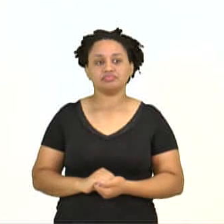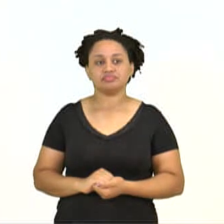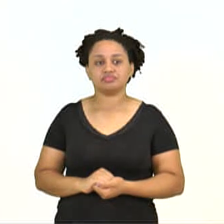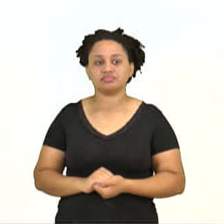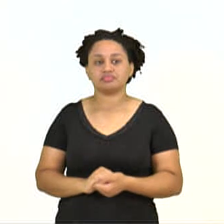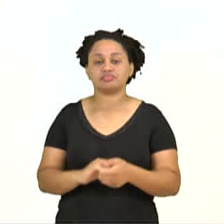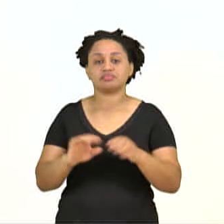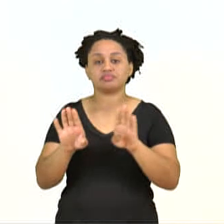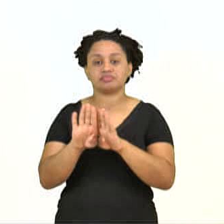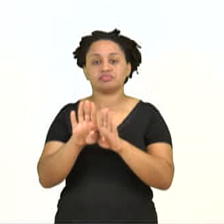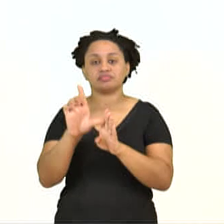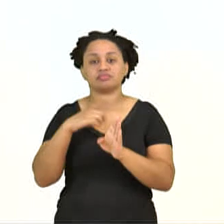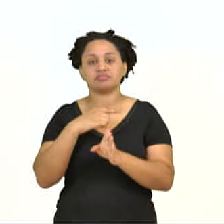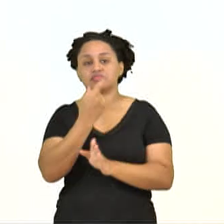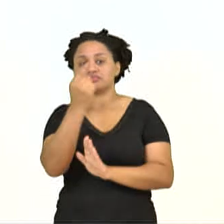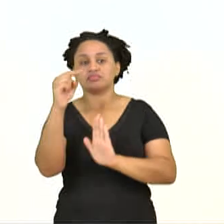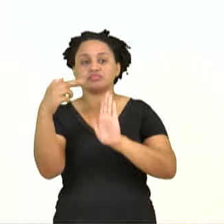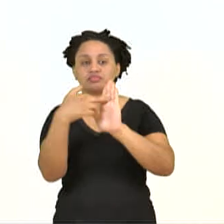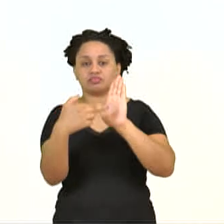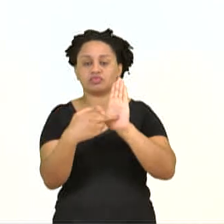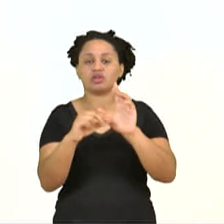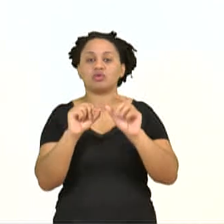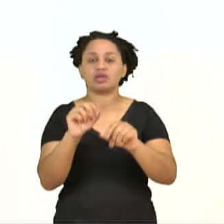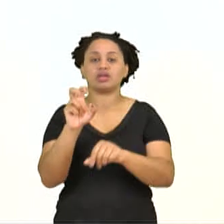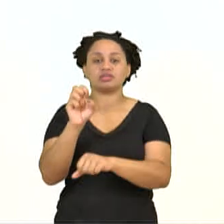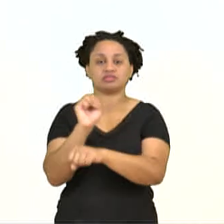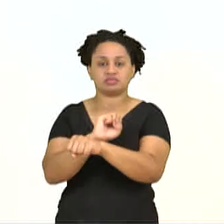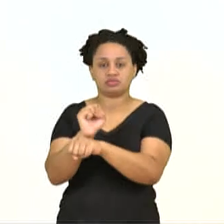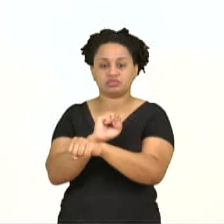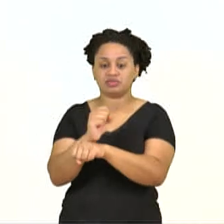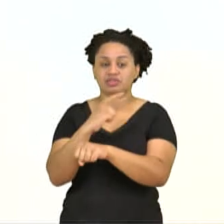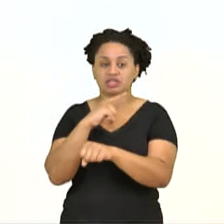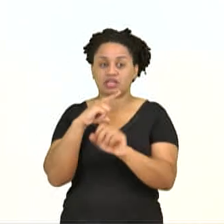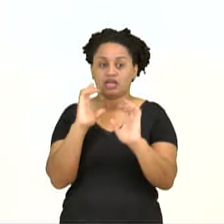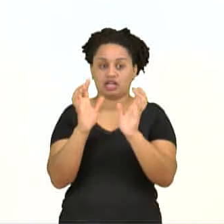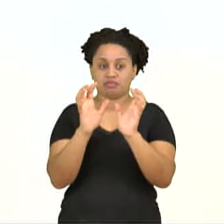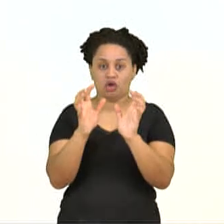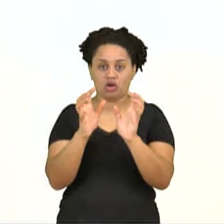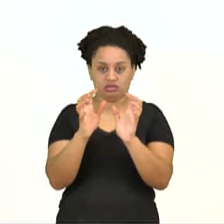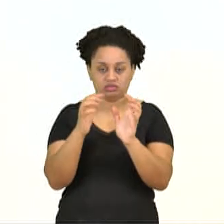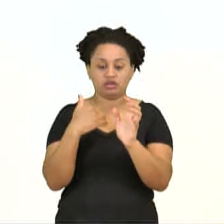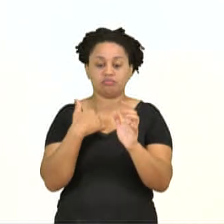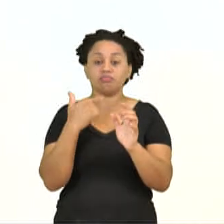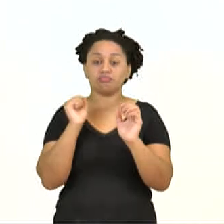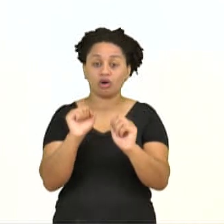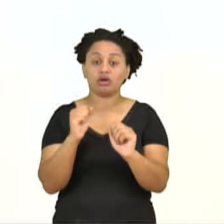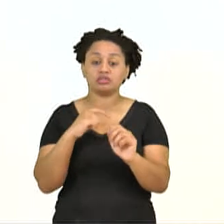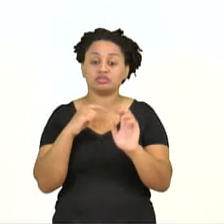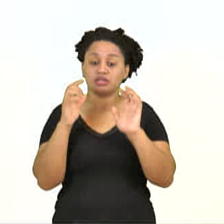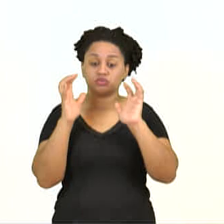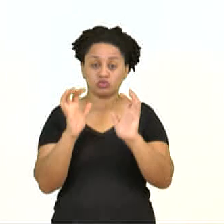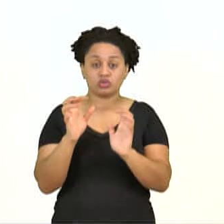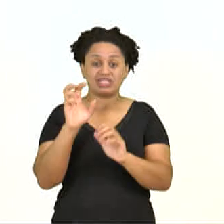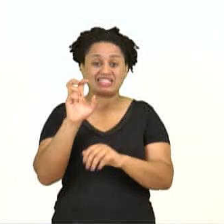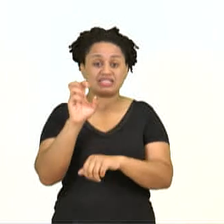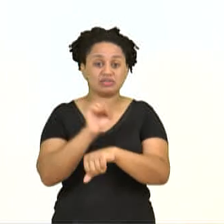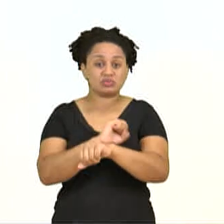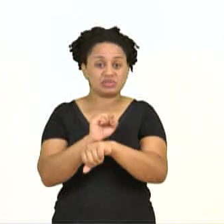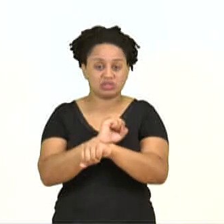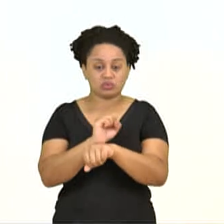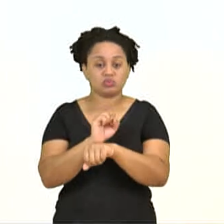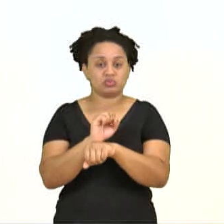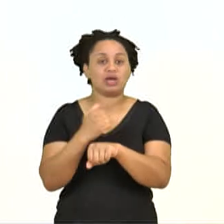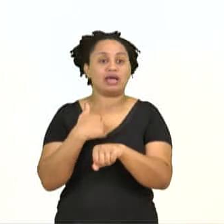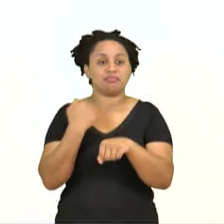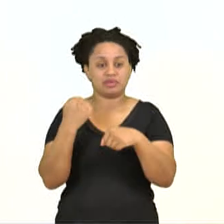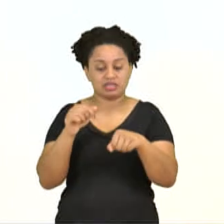Tem também outras regras, como 5 segundos de posse de bola sem arremessar ou quicar. Né? Se você está